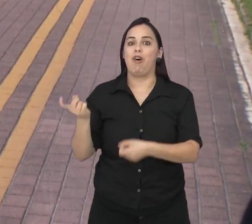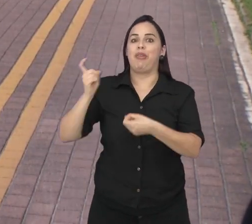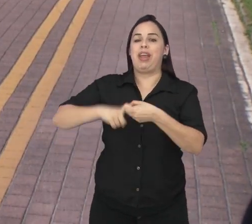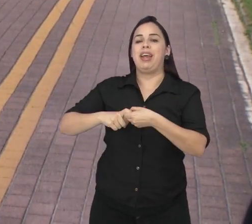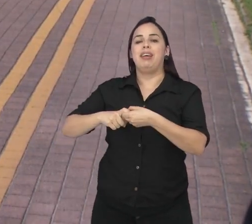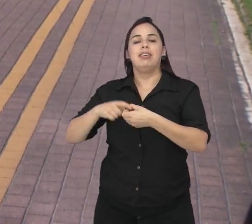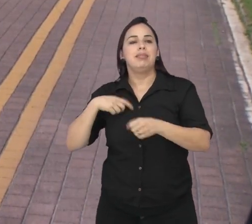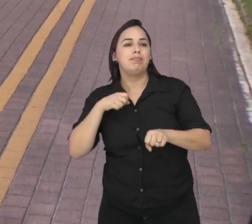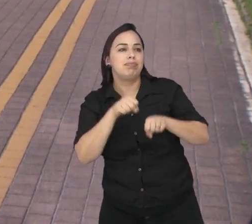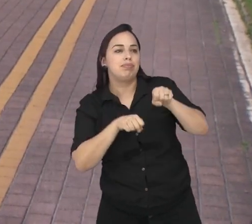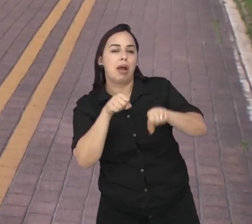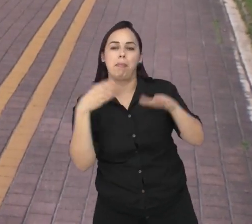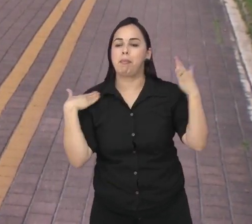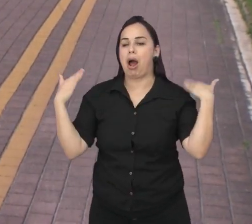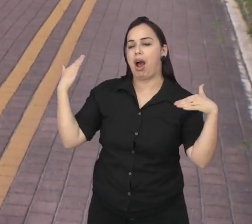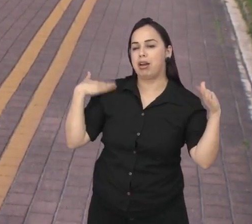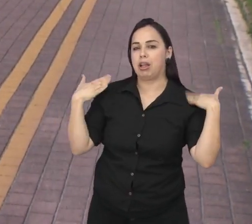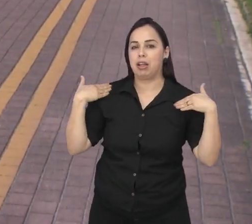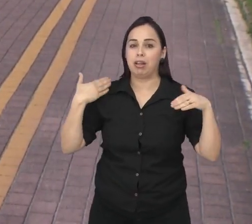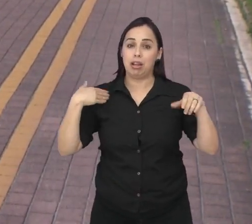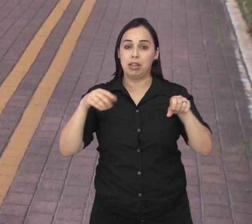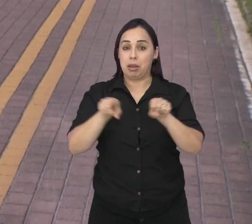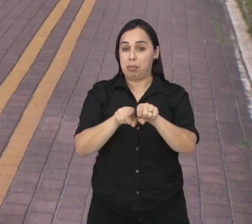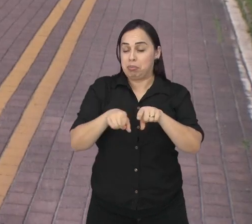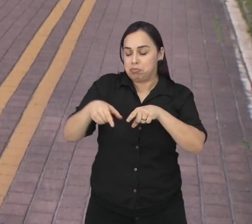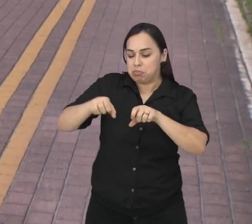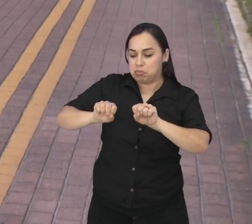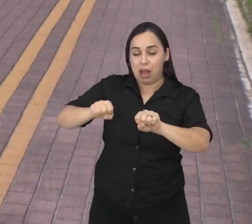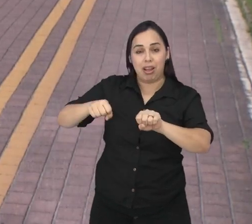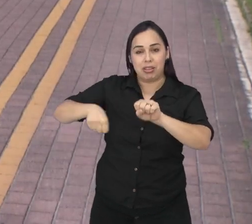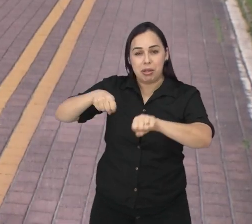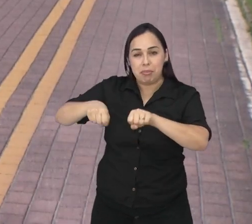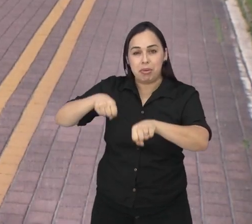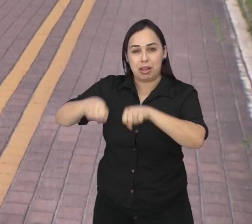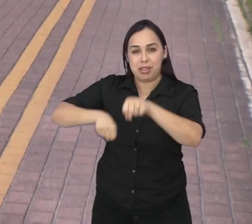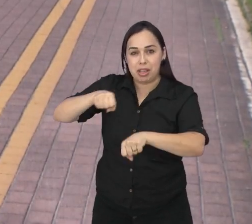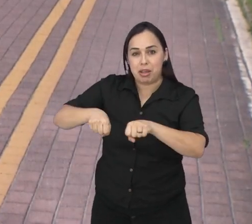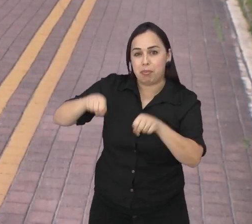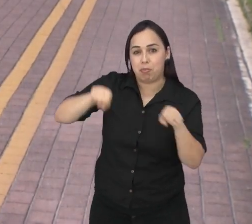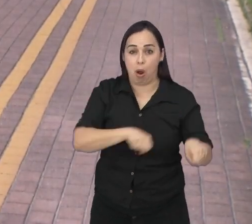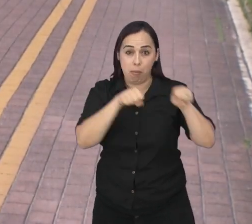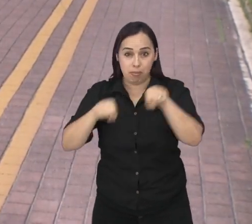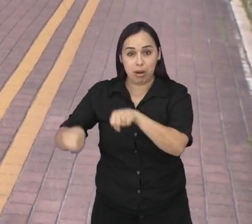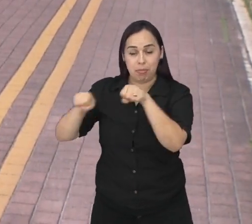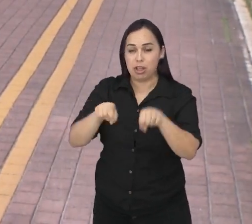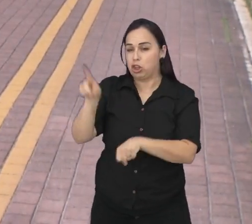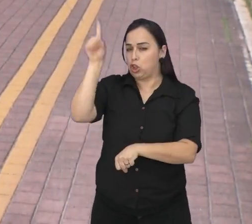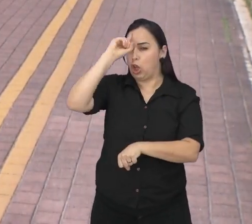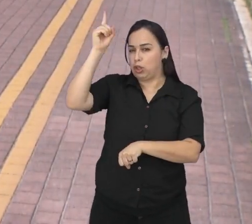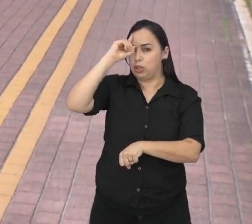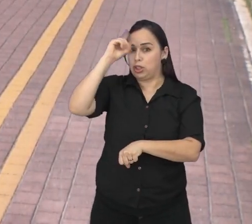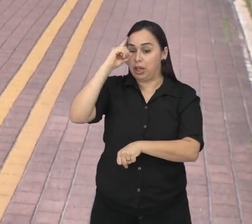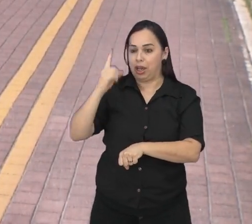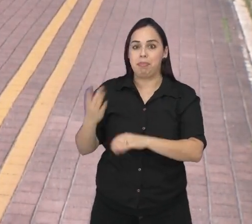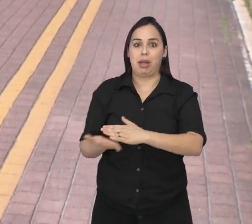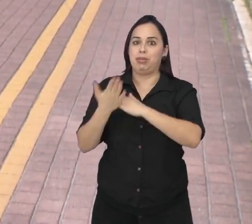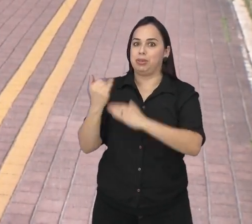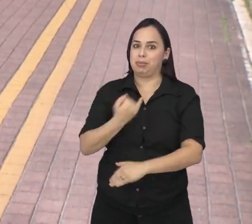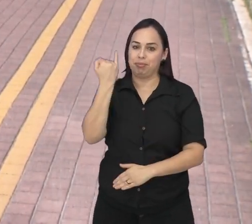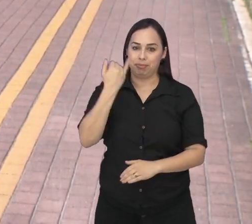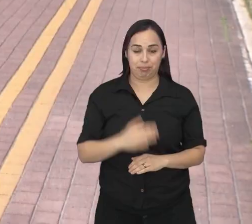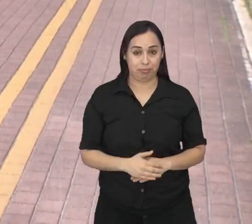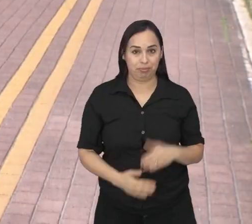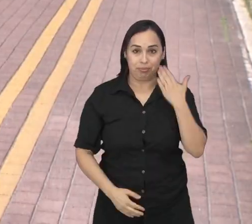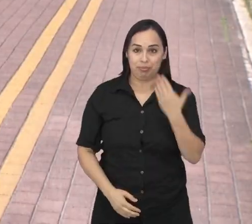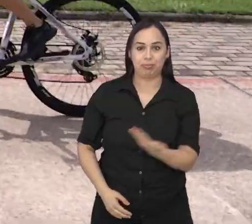depois descobri como lazer novamente, que eu também faço mountain bike. Então a bicicleta está presente no meu dia a dia de uma